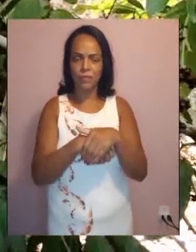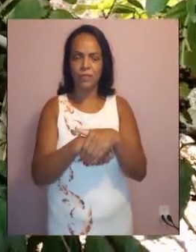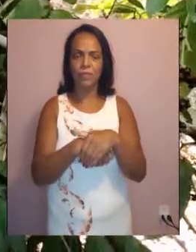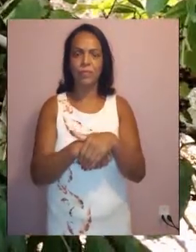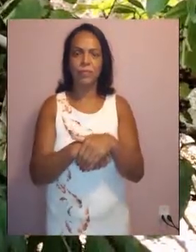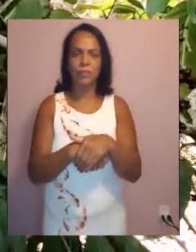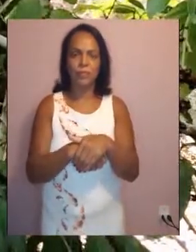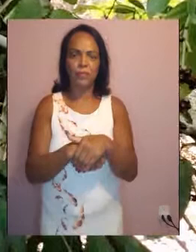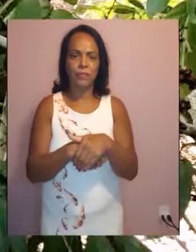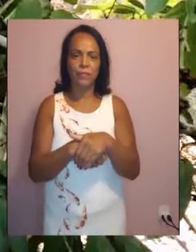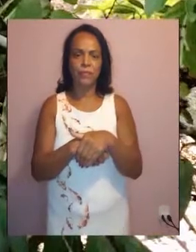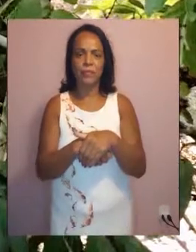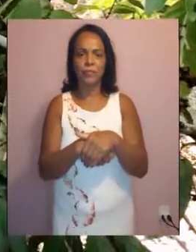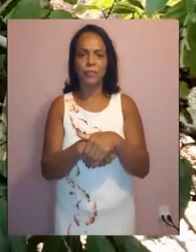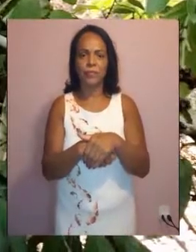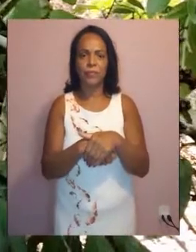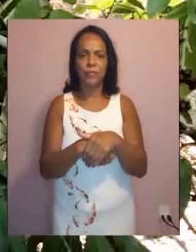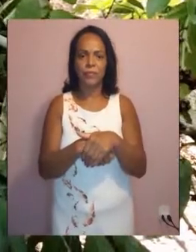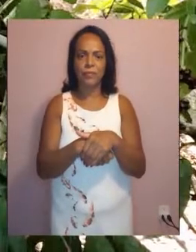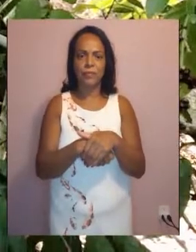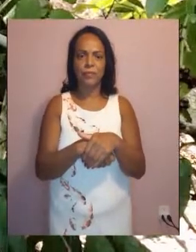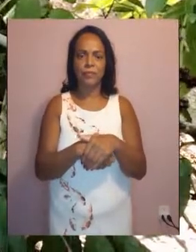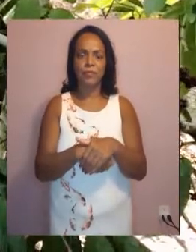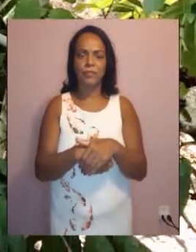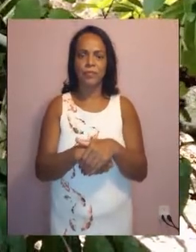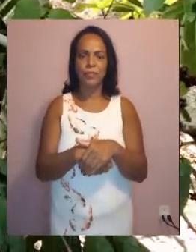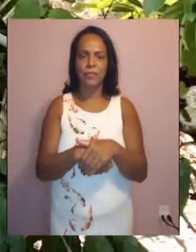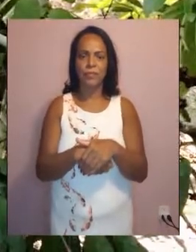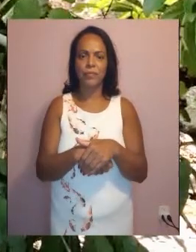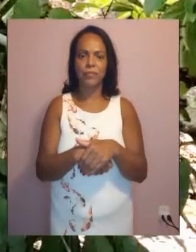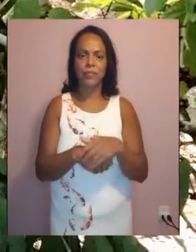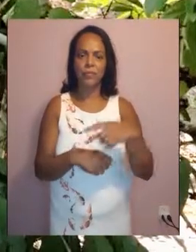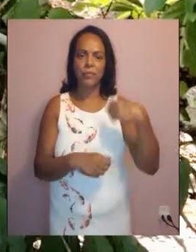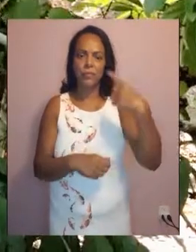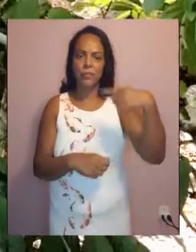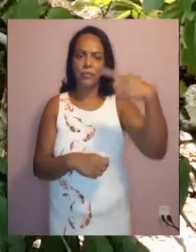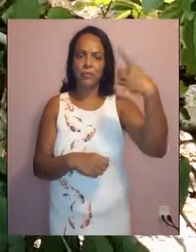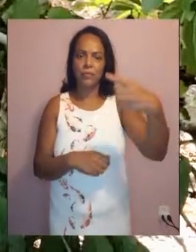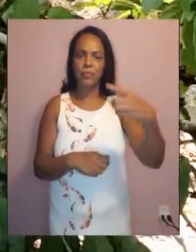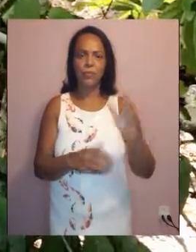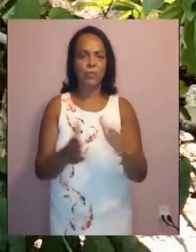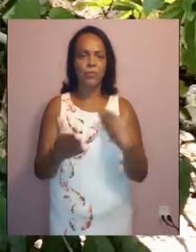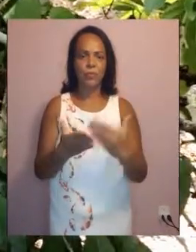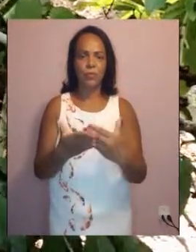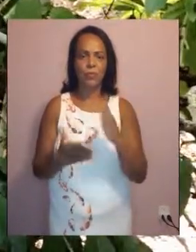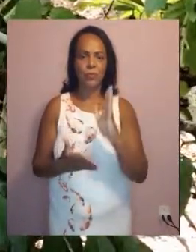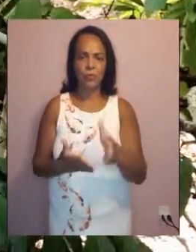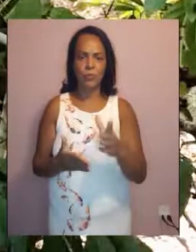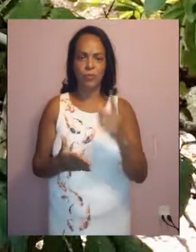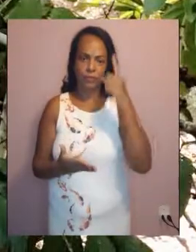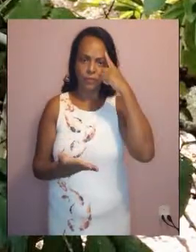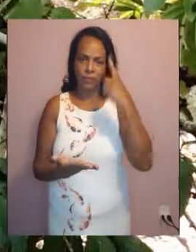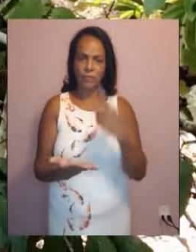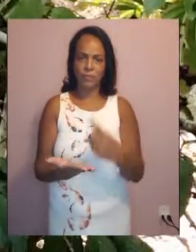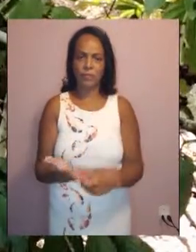horário mais ou menos, porque eles chegaram lá. E depois de já tudo combinado,